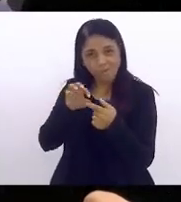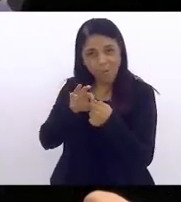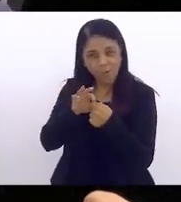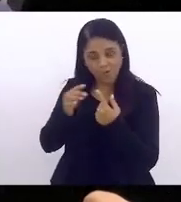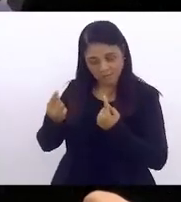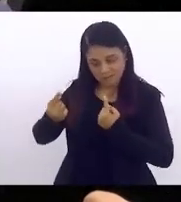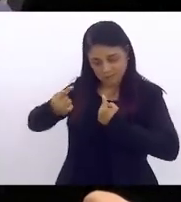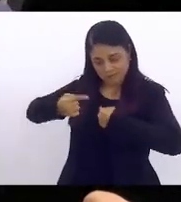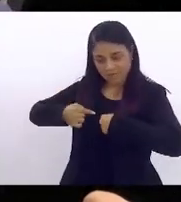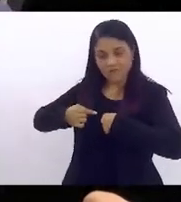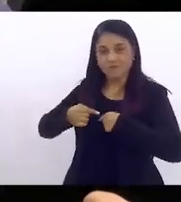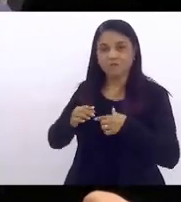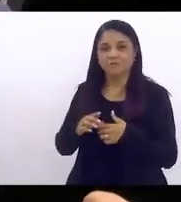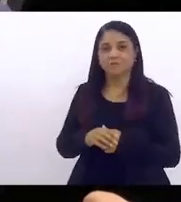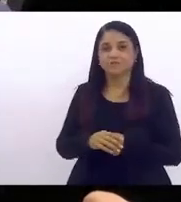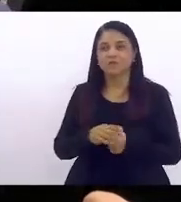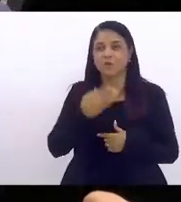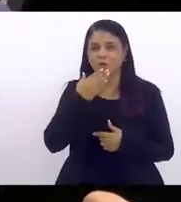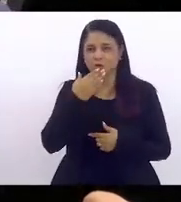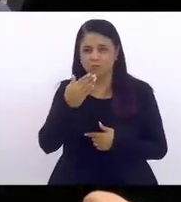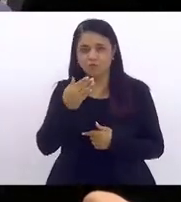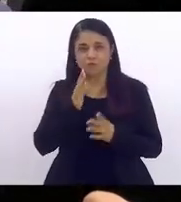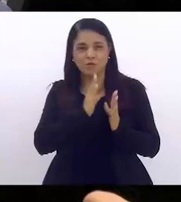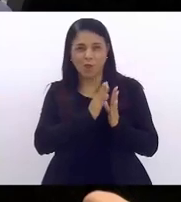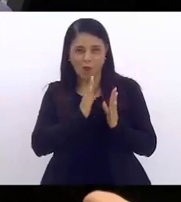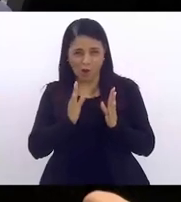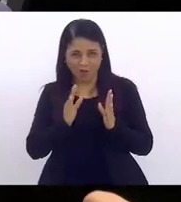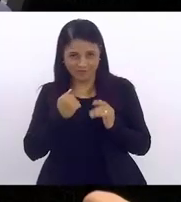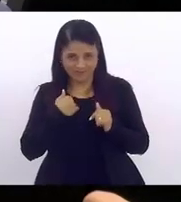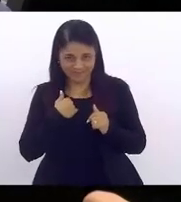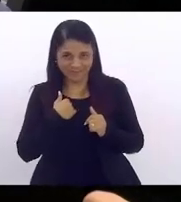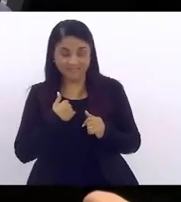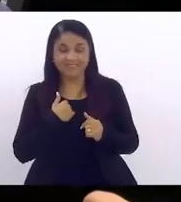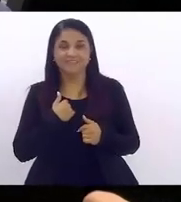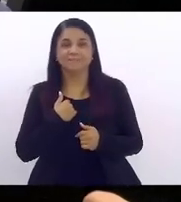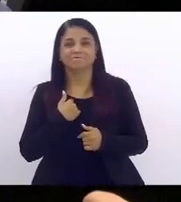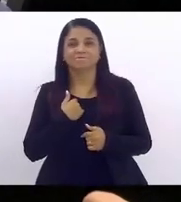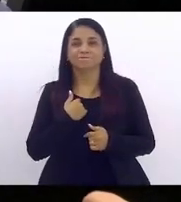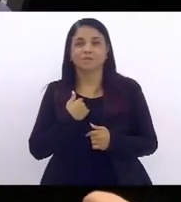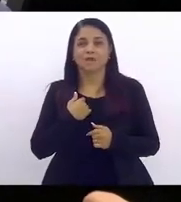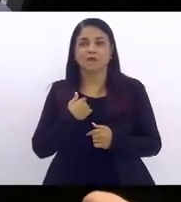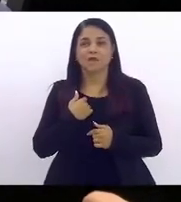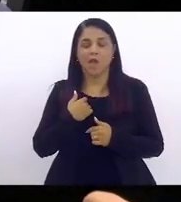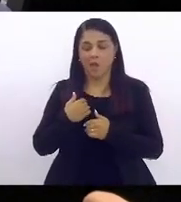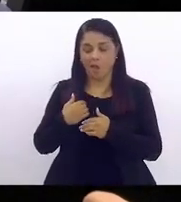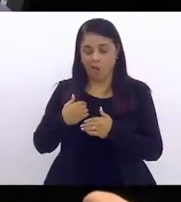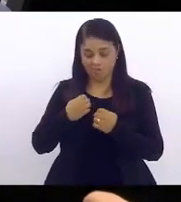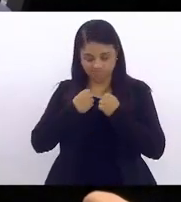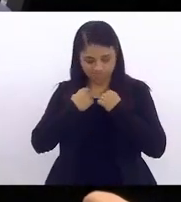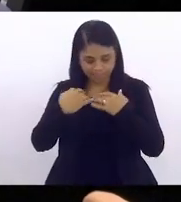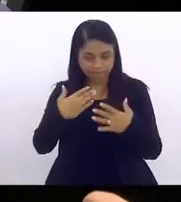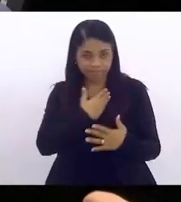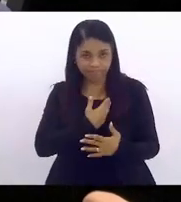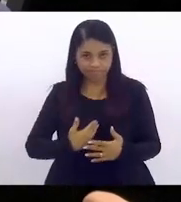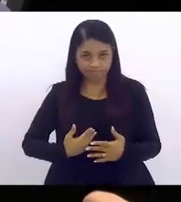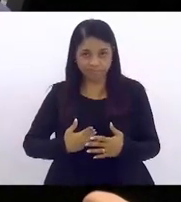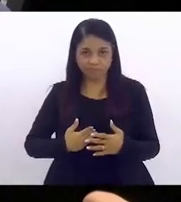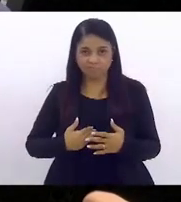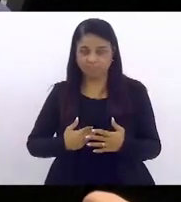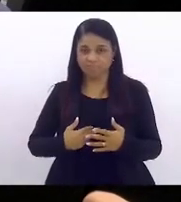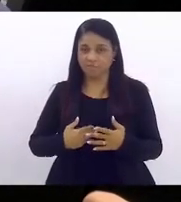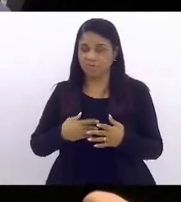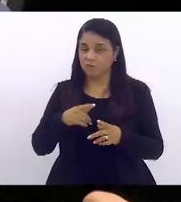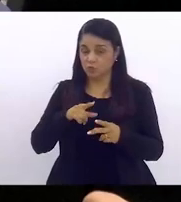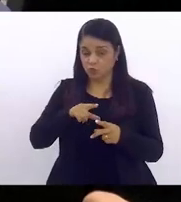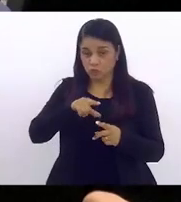desafio nosso. Doutor Antônio. Eu pedi uma questão de ordem. Assim, eu entendi que a construção dessa audiência pública privilegiou dois